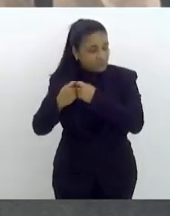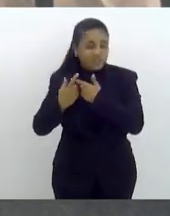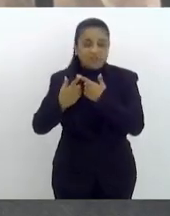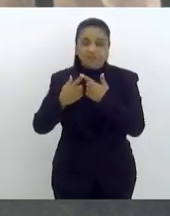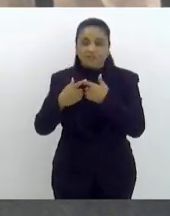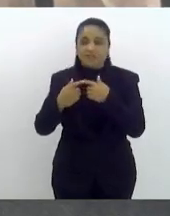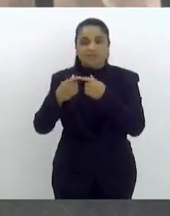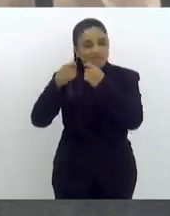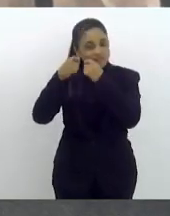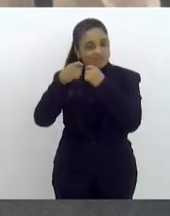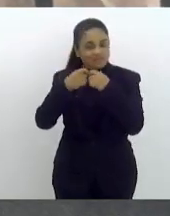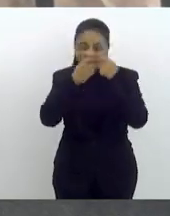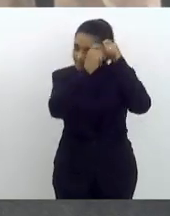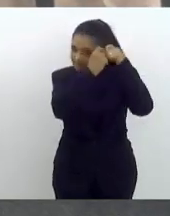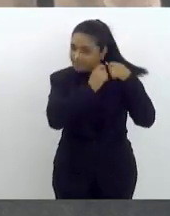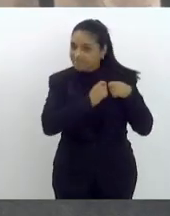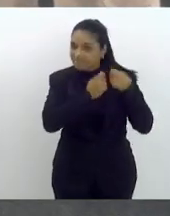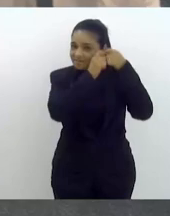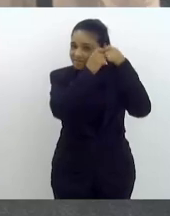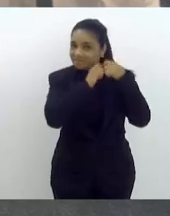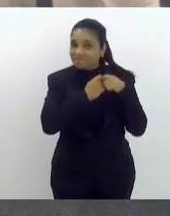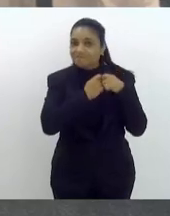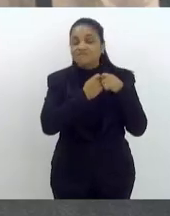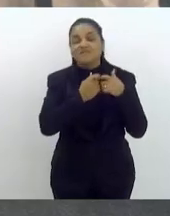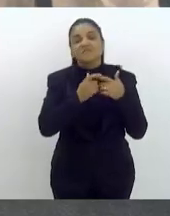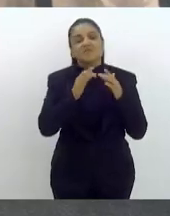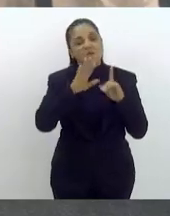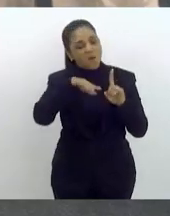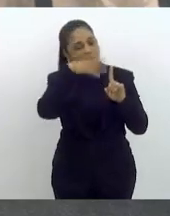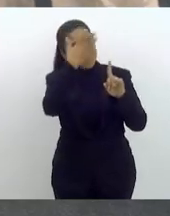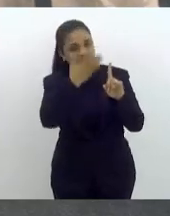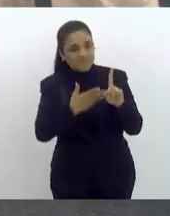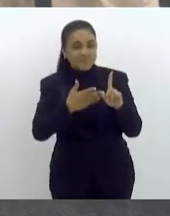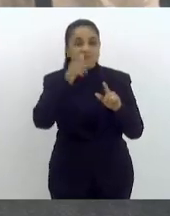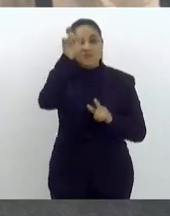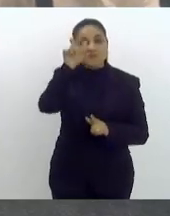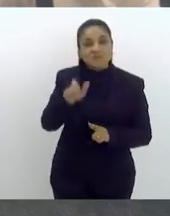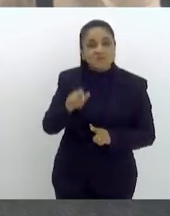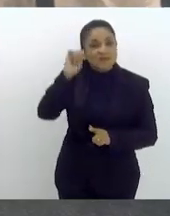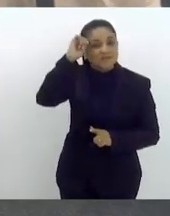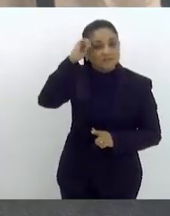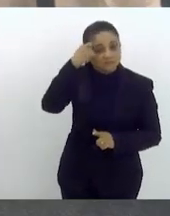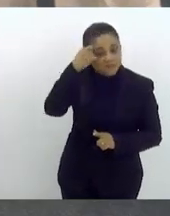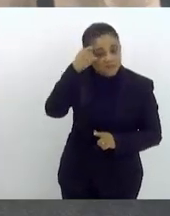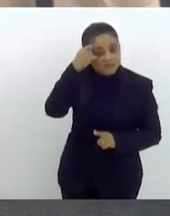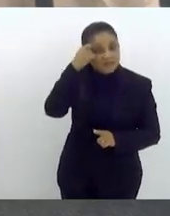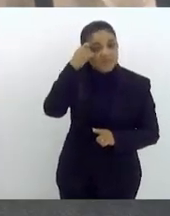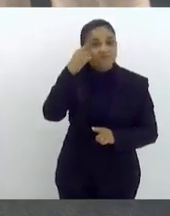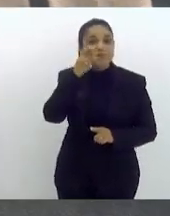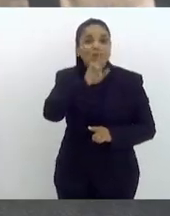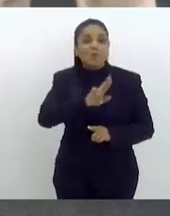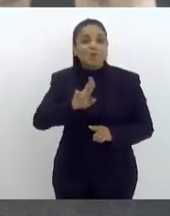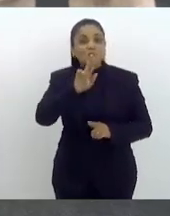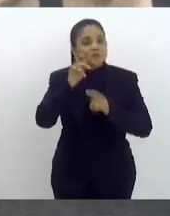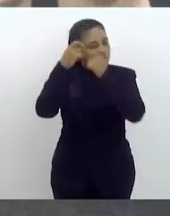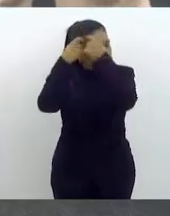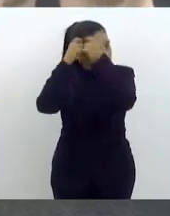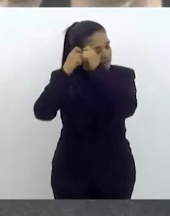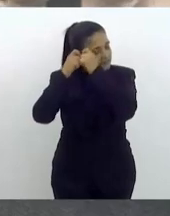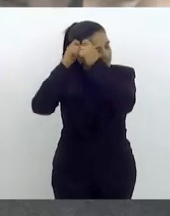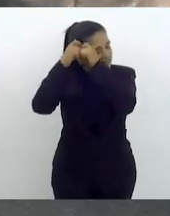mulheres a sua grande maioria mulheres pretas que usam as tranças para trazer a memória